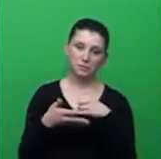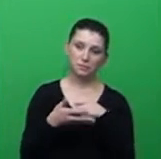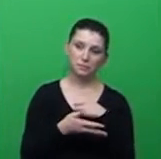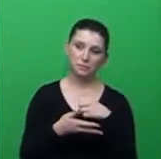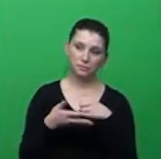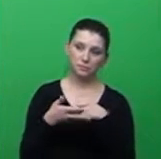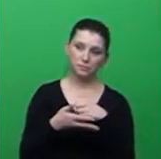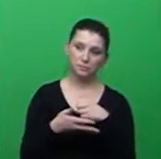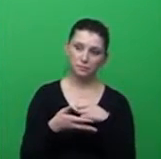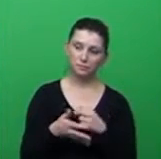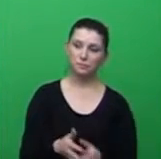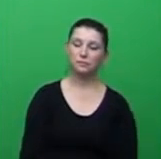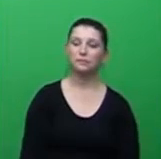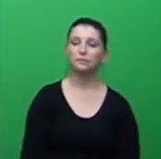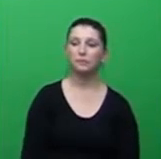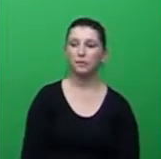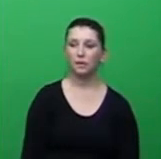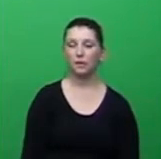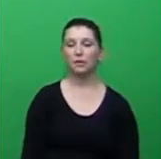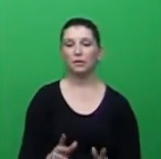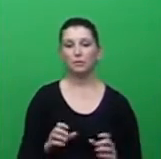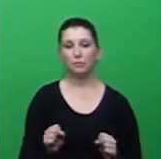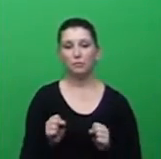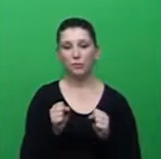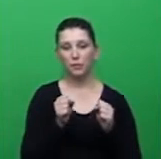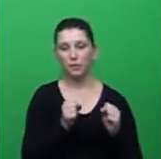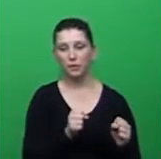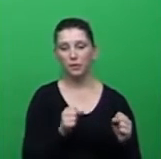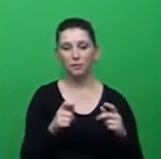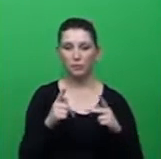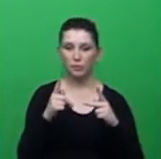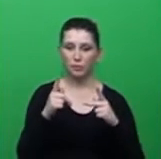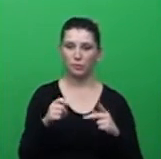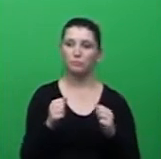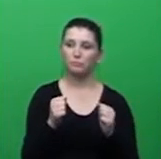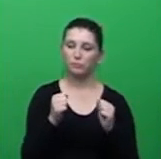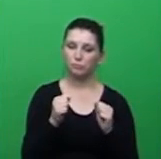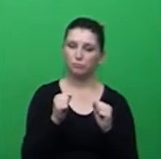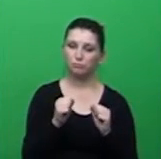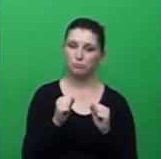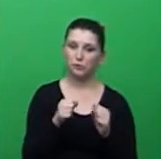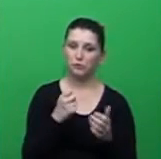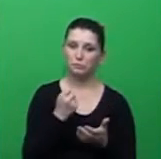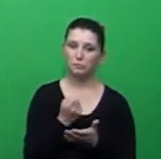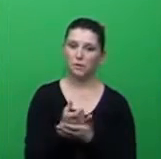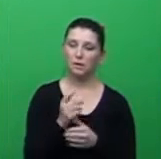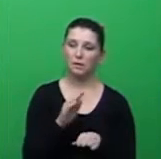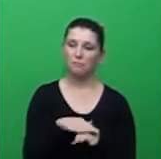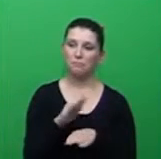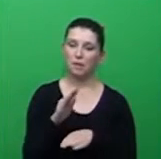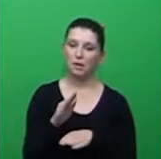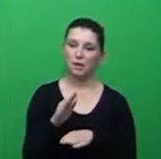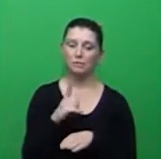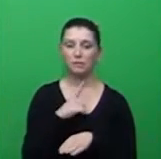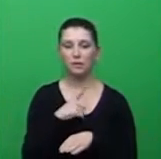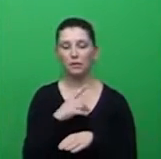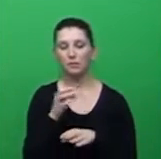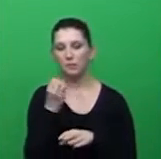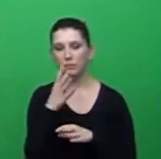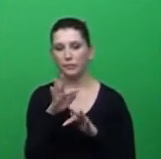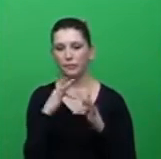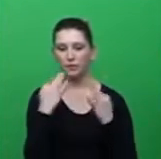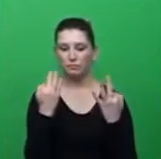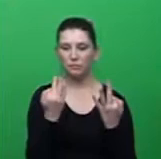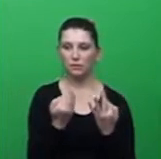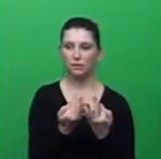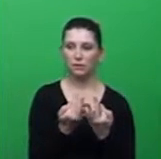completaria essa renda no sentido para que essas pessoas ficassem e tirassem dali seu sustento. Então essa questão, já vou lhe dar uma